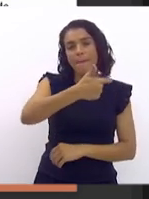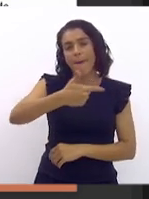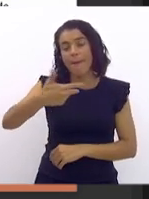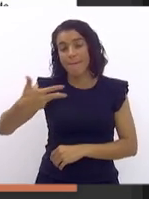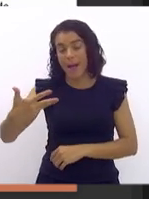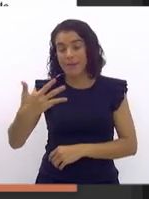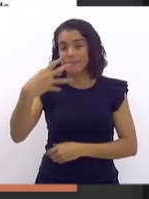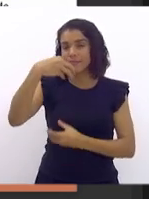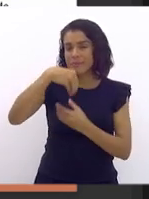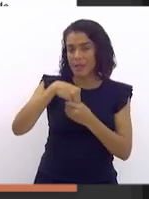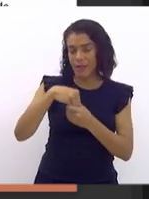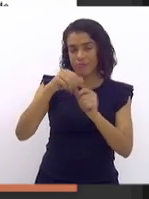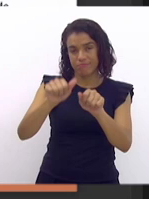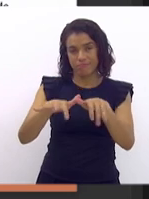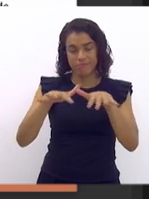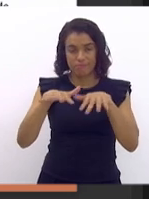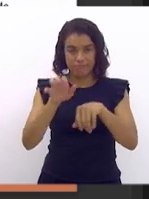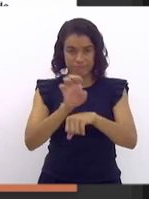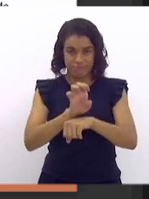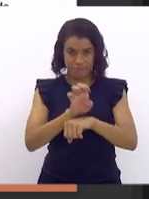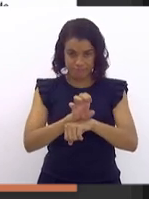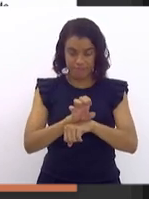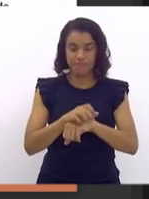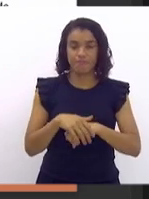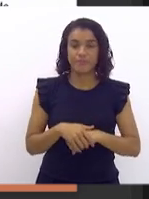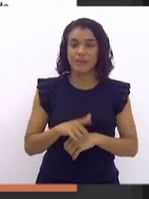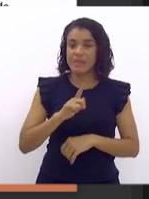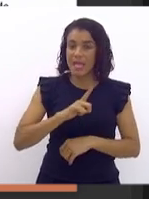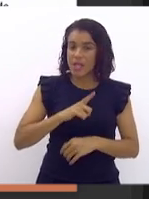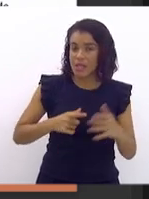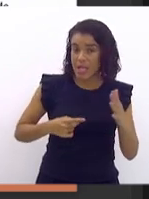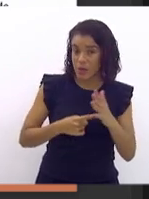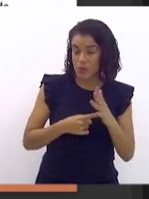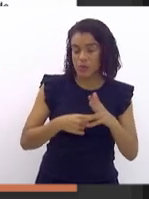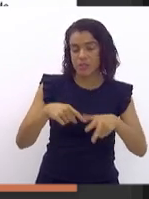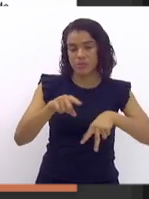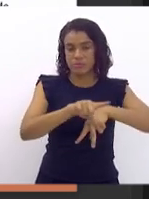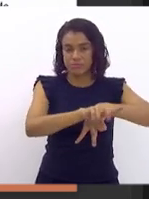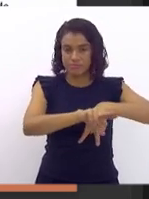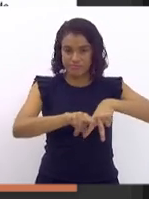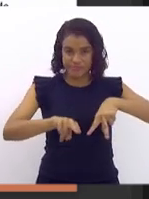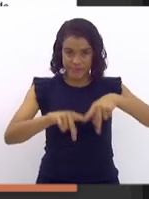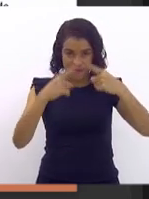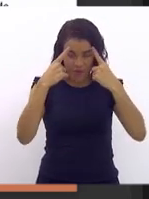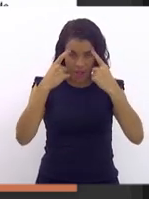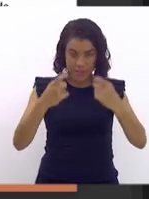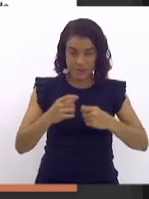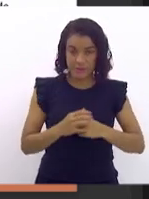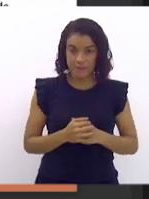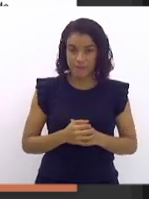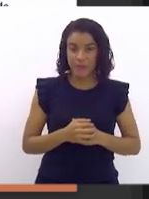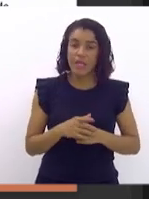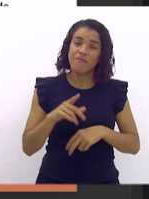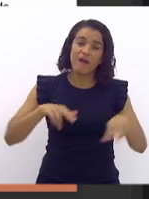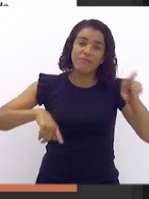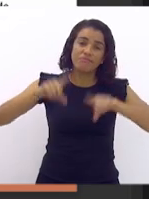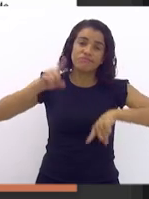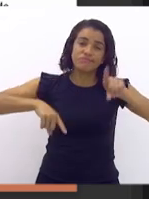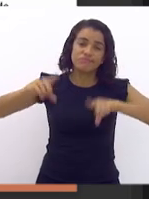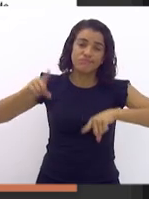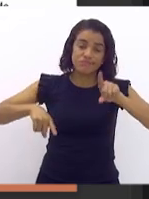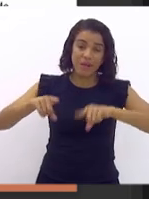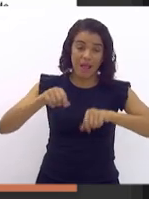assembleias legislativas estaduais envolvendo denúncias de violência política de gênero. E aí isso vai mudar de assembleia para assembleia.